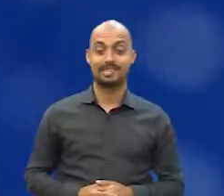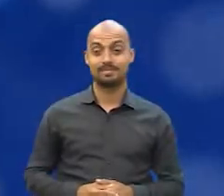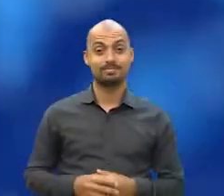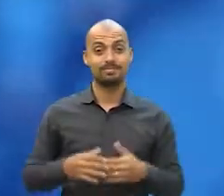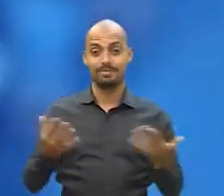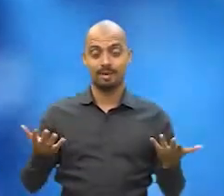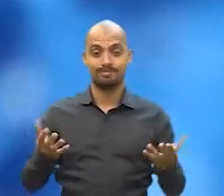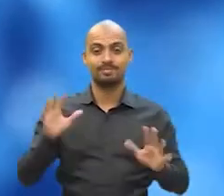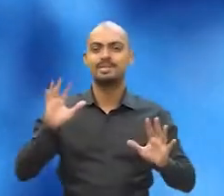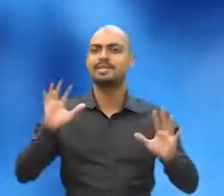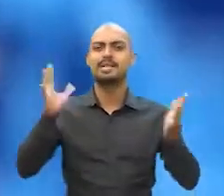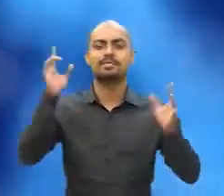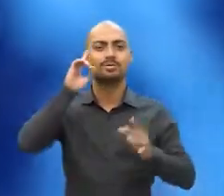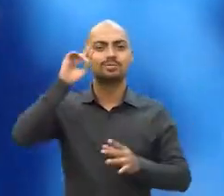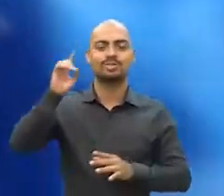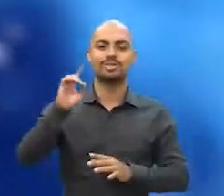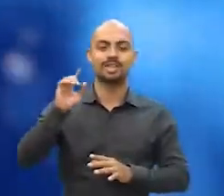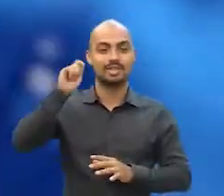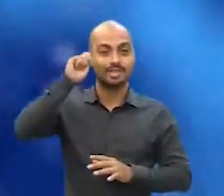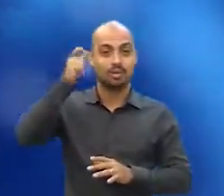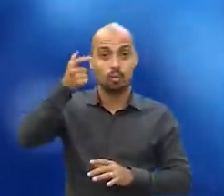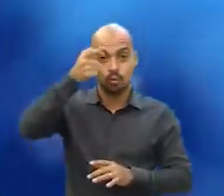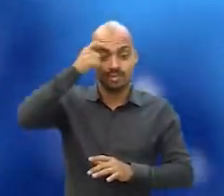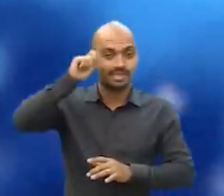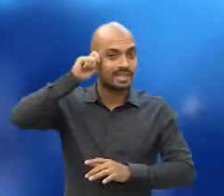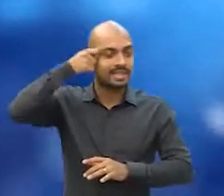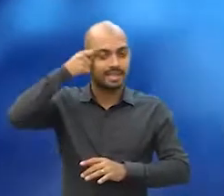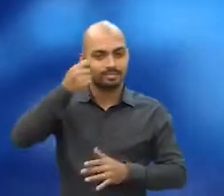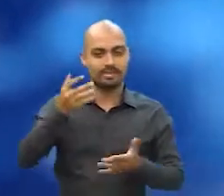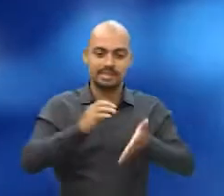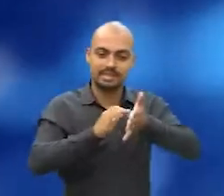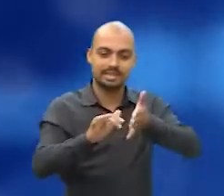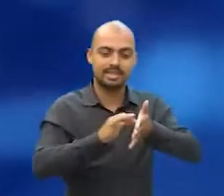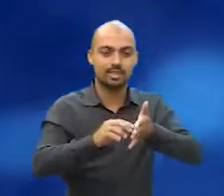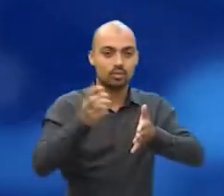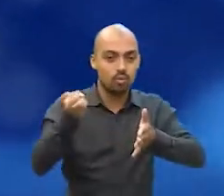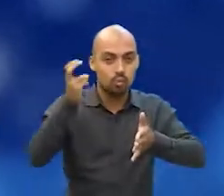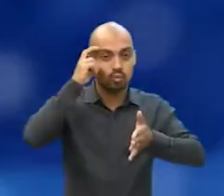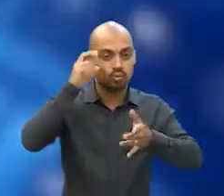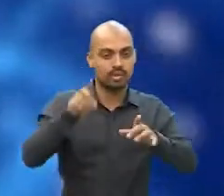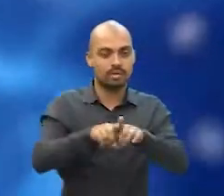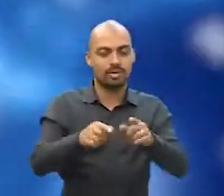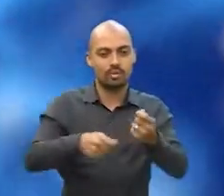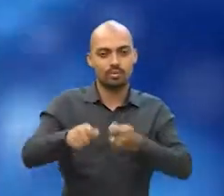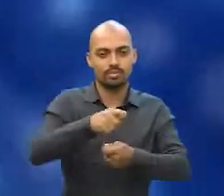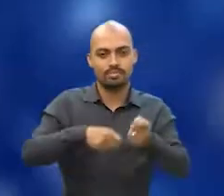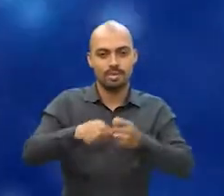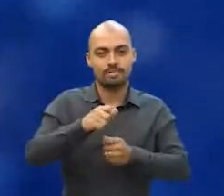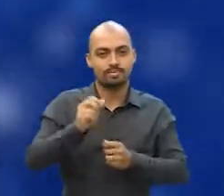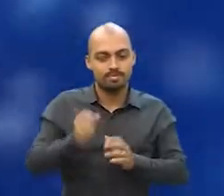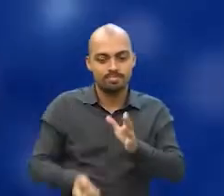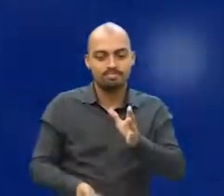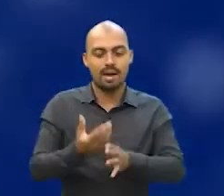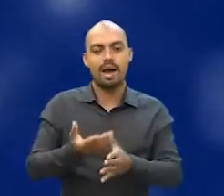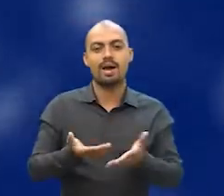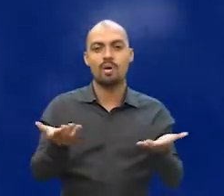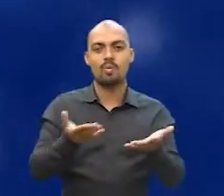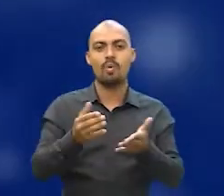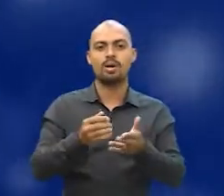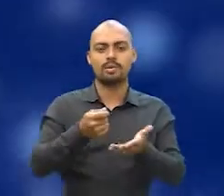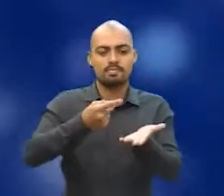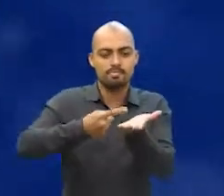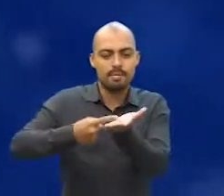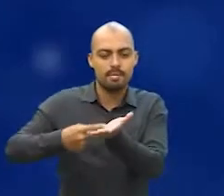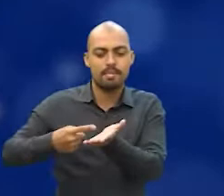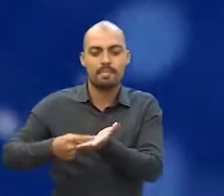Para celebrar o Dia da Consciência Negra, a Secretaria Estadual de Cultura e Economia Criativa preparou uma agenda completa, presencial